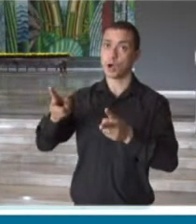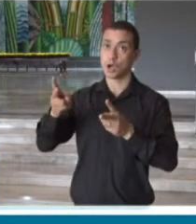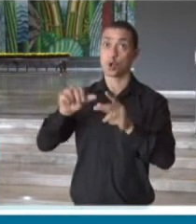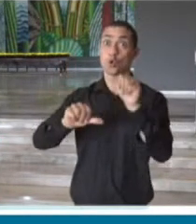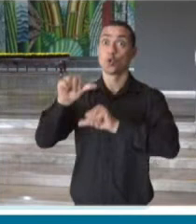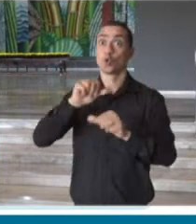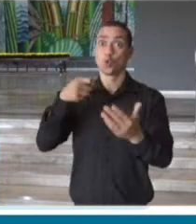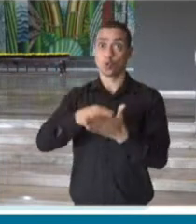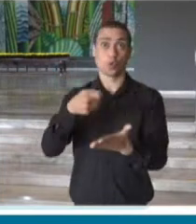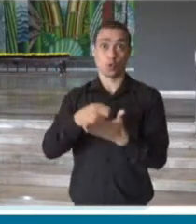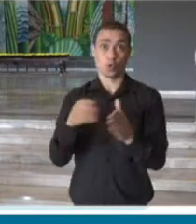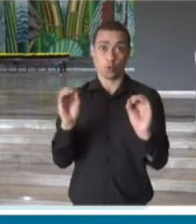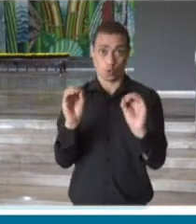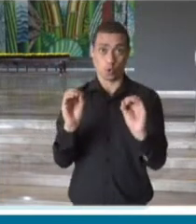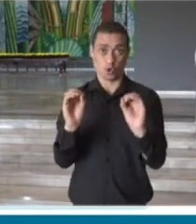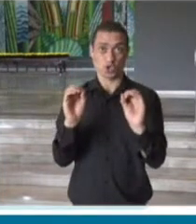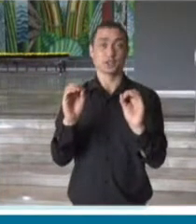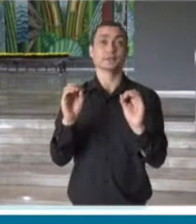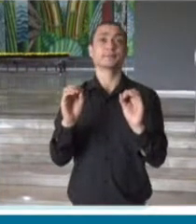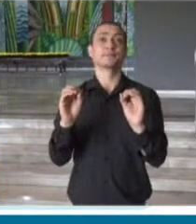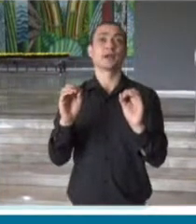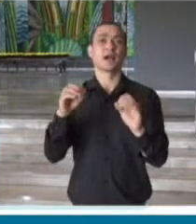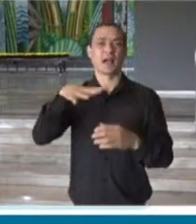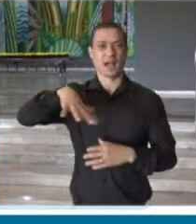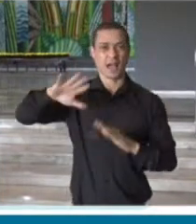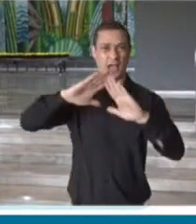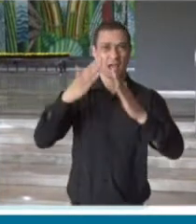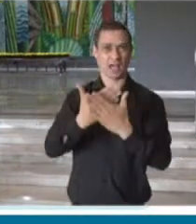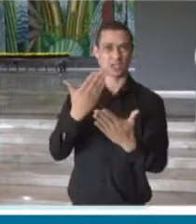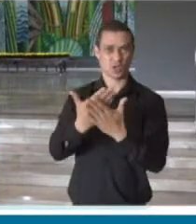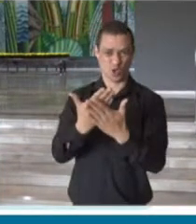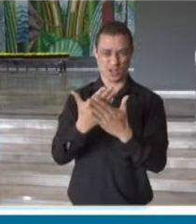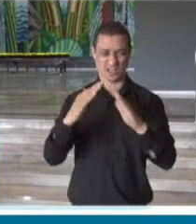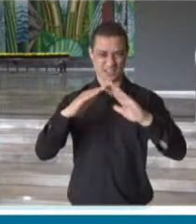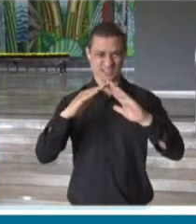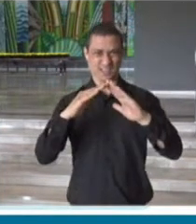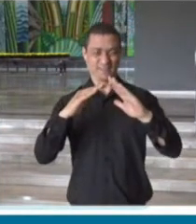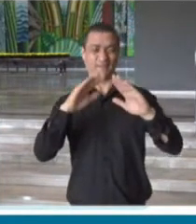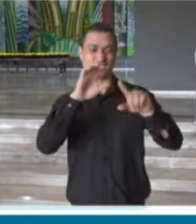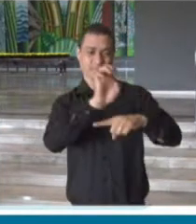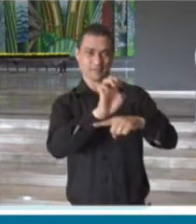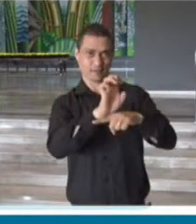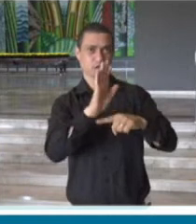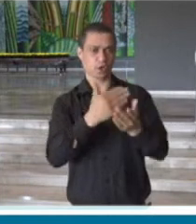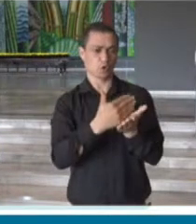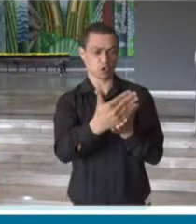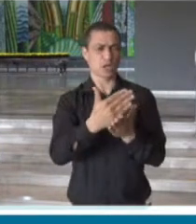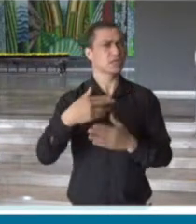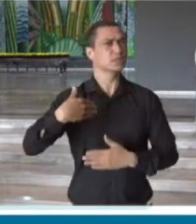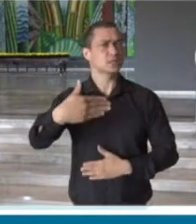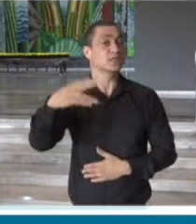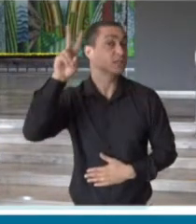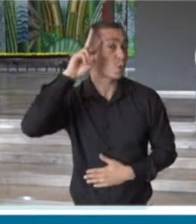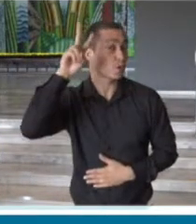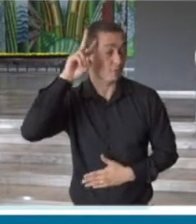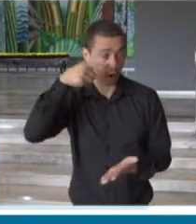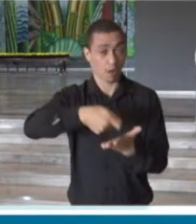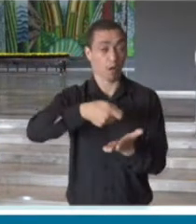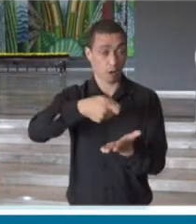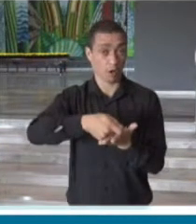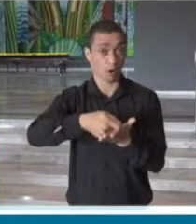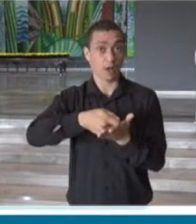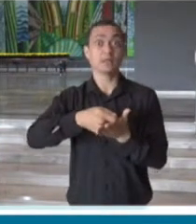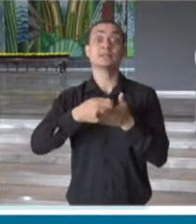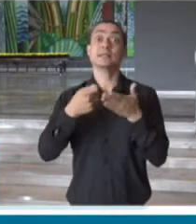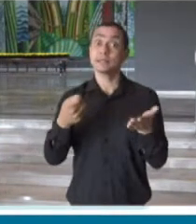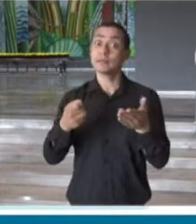de distanciamento. Na rede estadual, nós começamos com a obrigatoriedade dos estudantes já na segunda-feira, e o Conselho